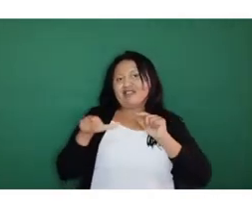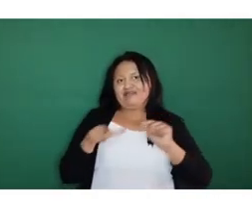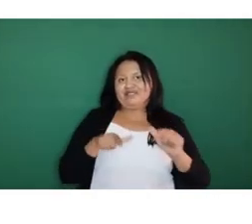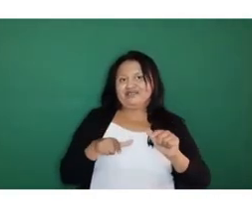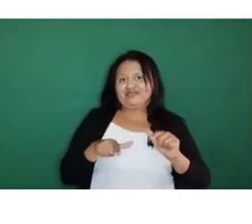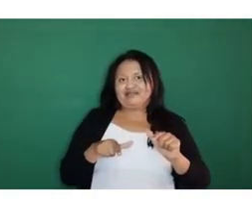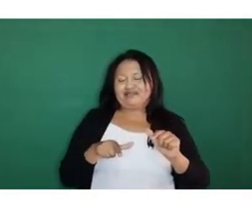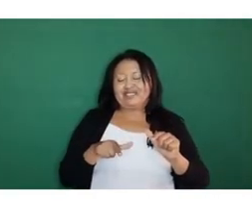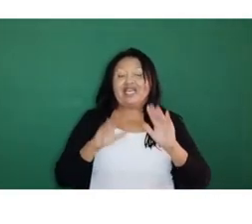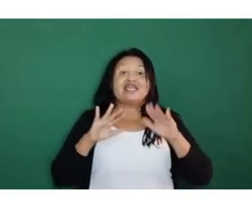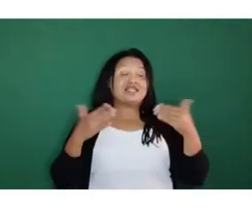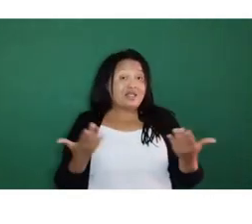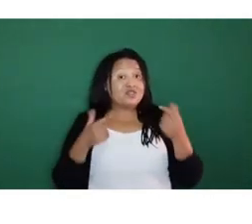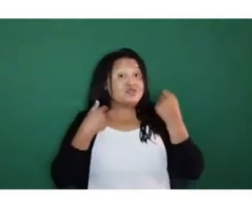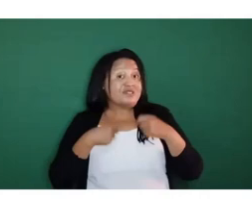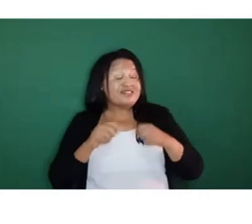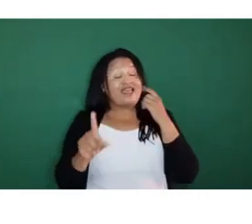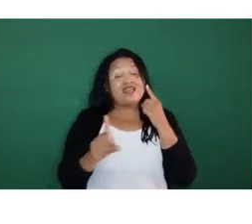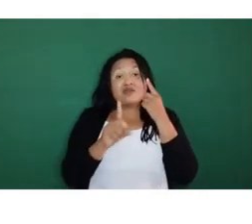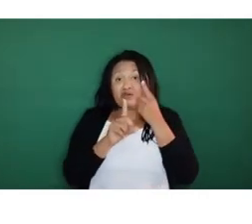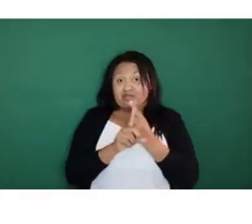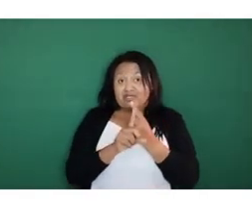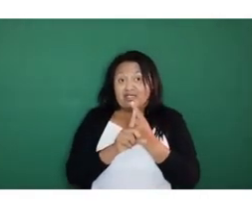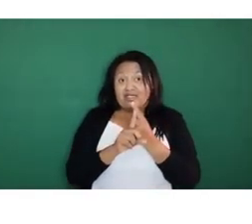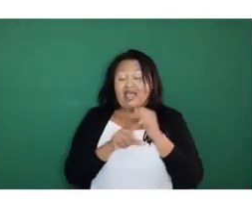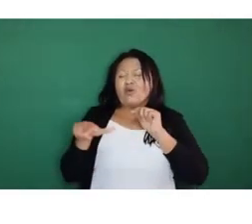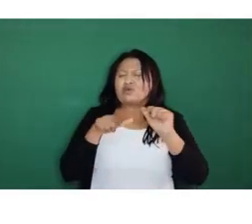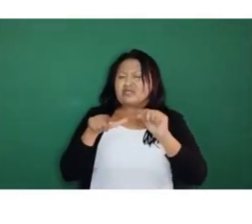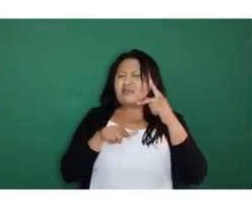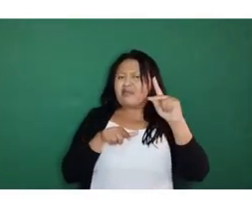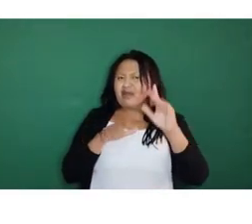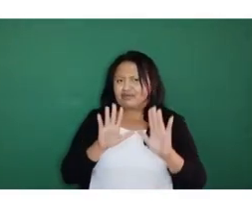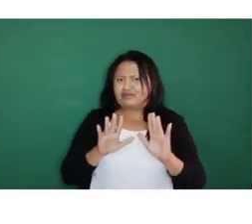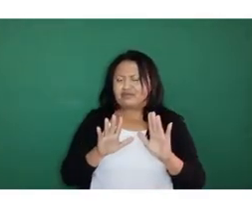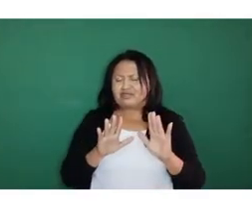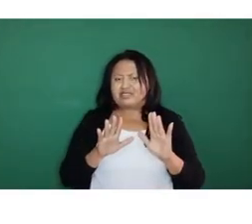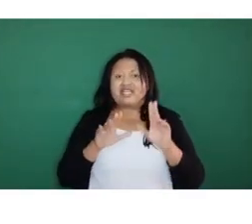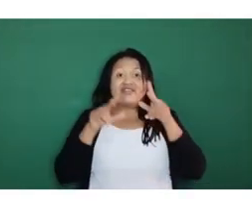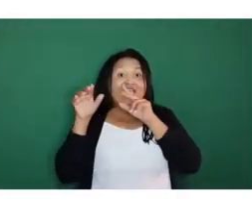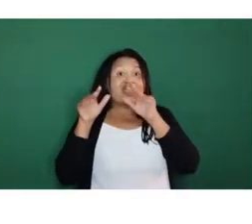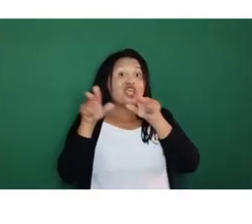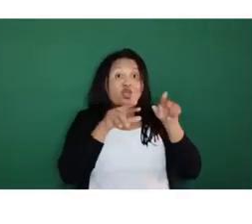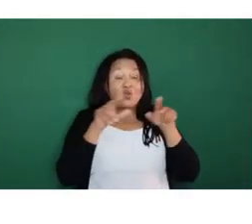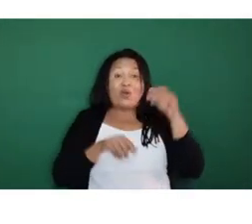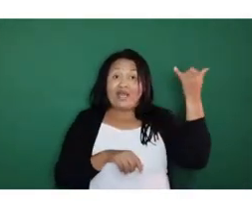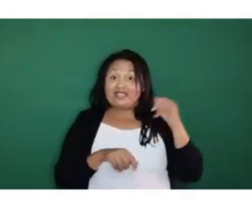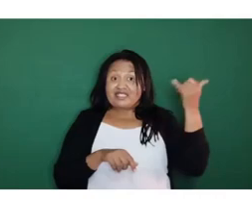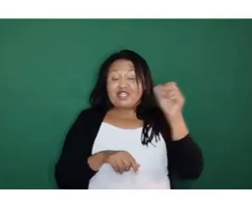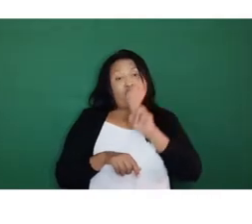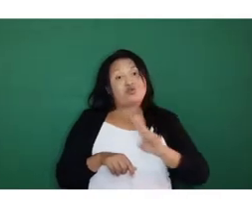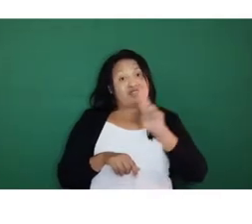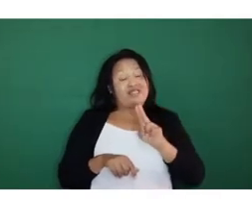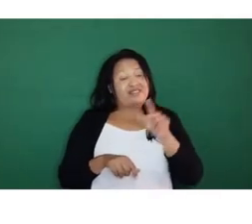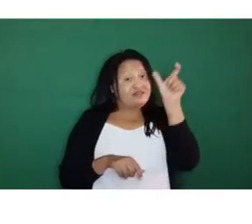então a gente precisa encontrar esse trabalho que vai ser justamente igual a energia consumida por ela